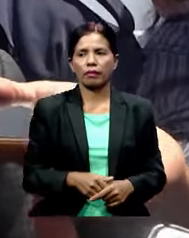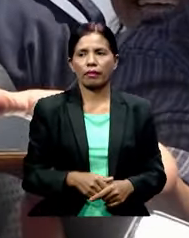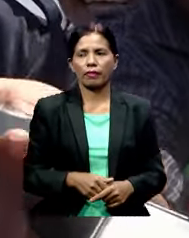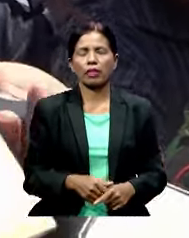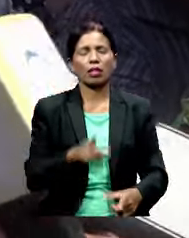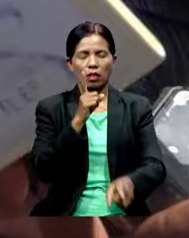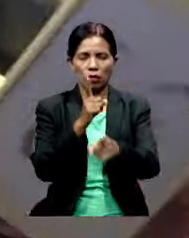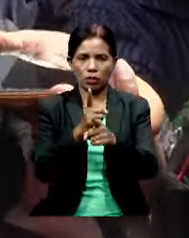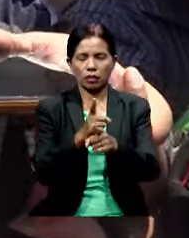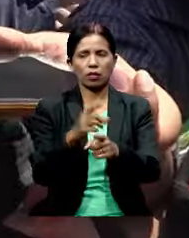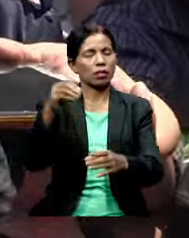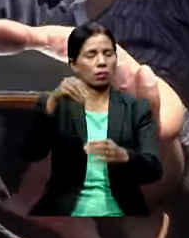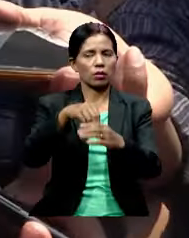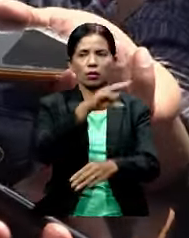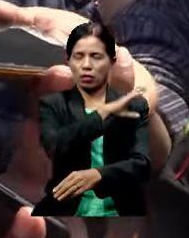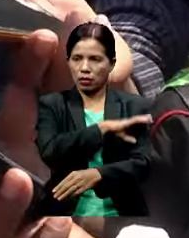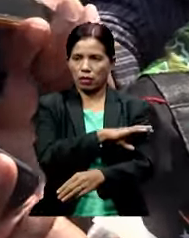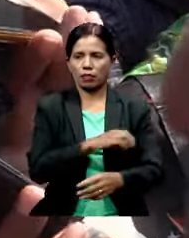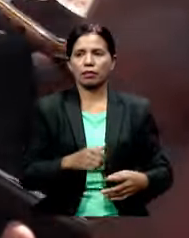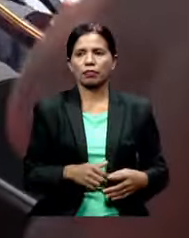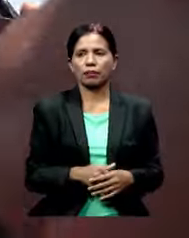Sim, ainda nem estamos juntos, né, minha galera?